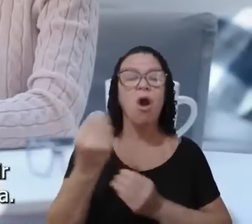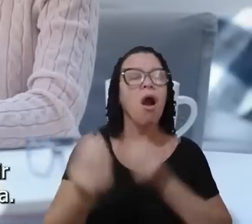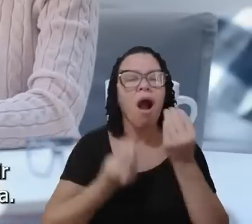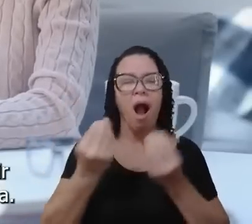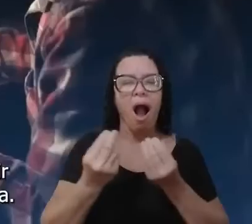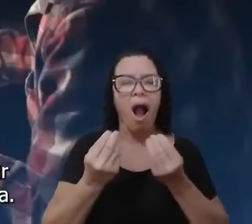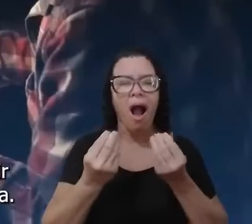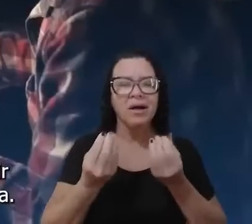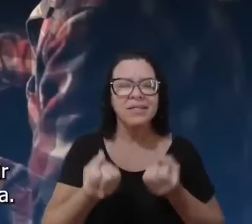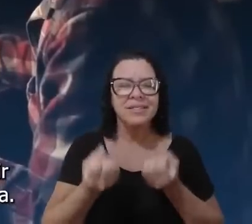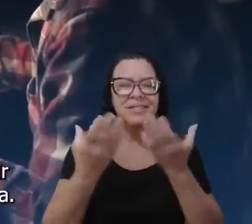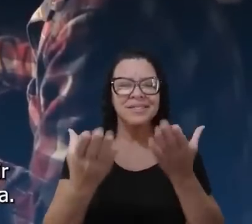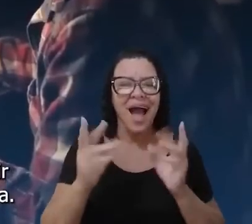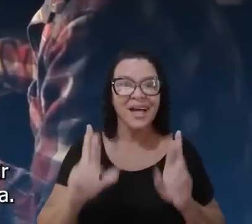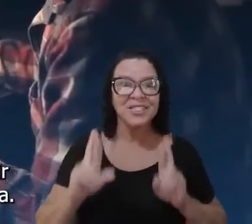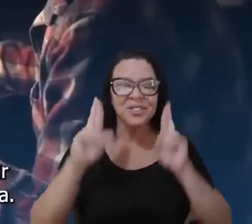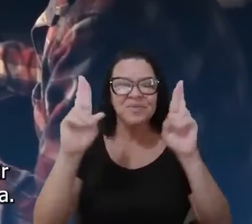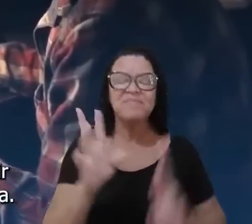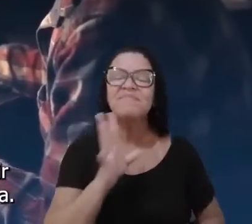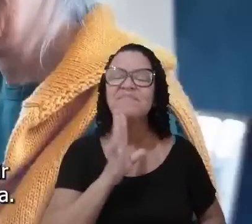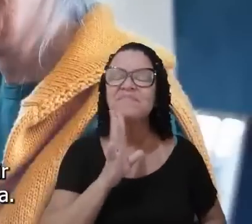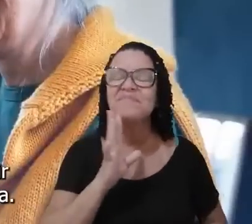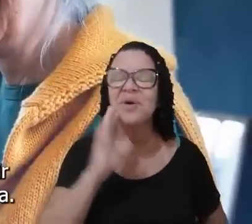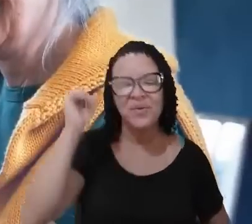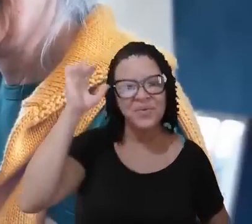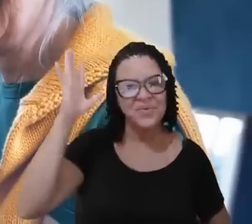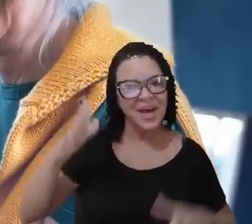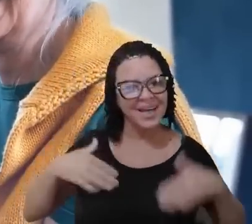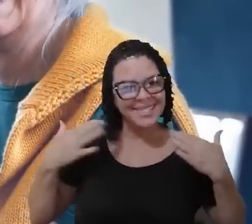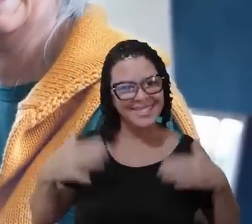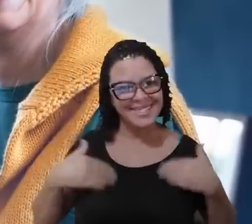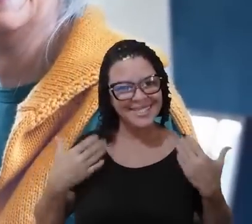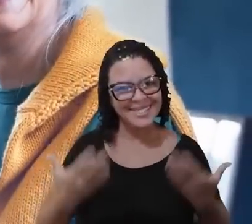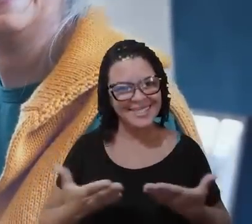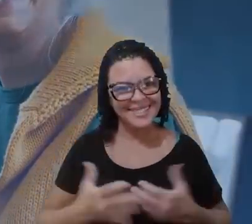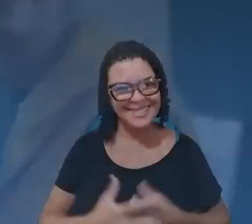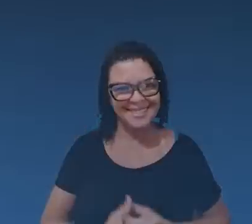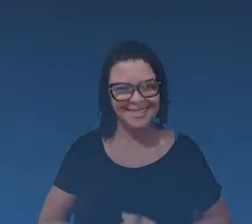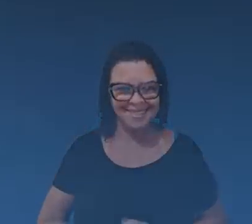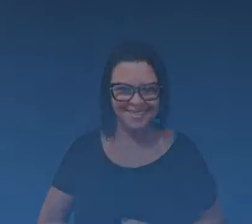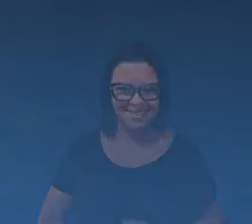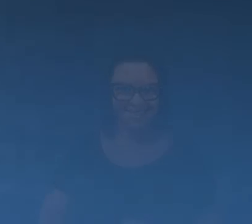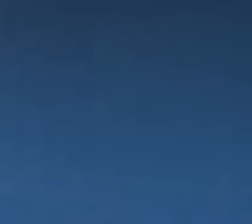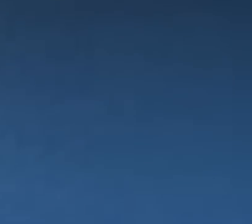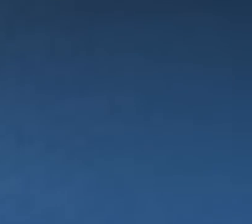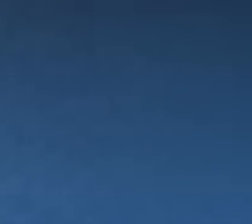nossa forma de transmitir esperança, conhecimento e alegria.